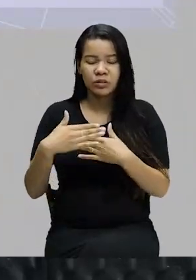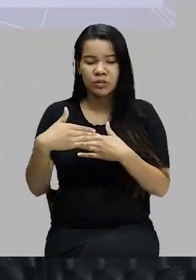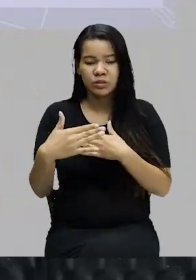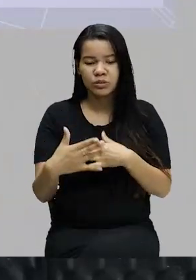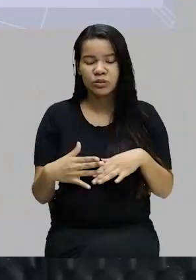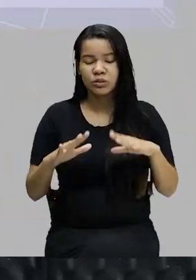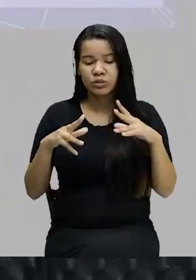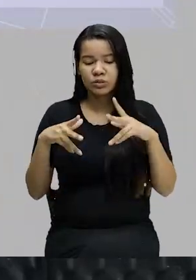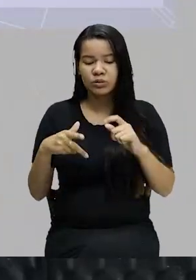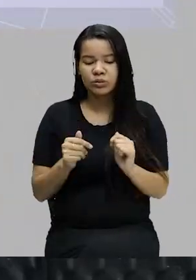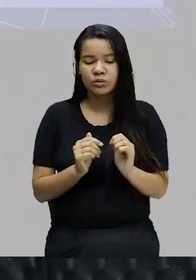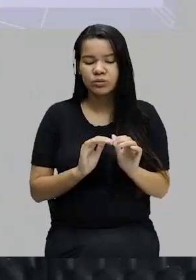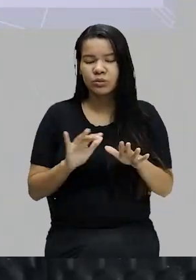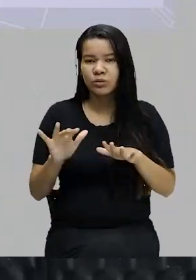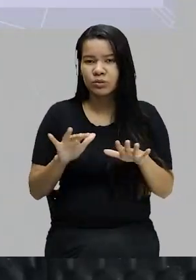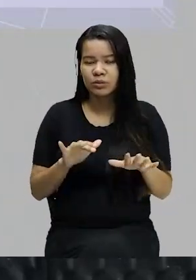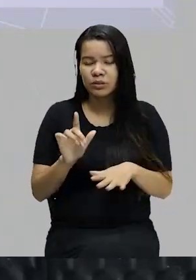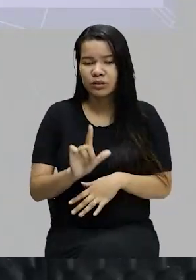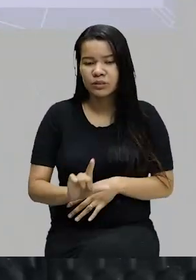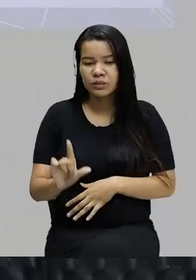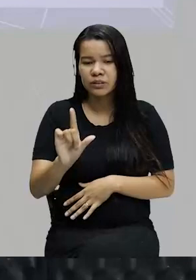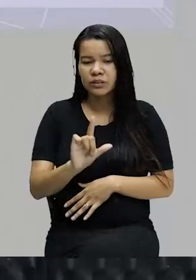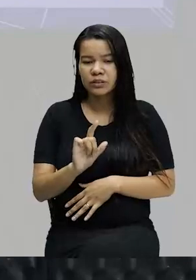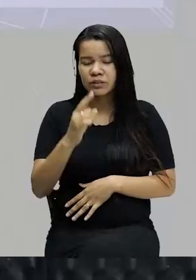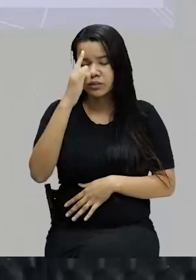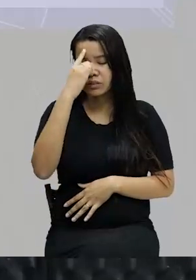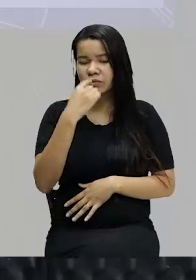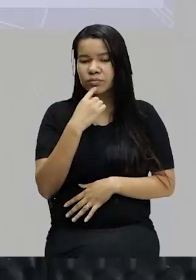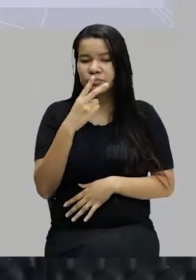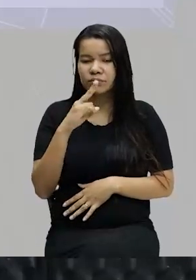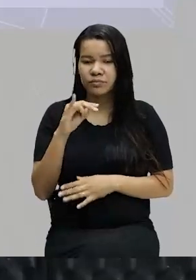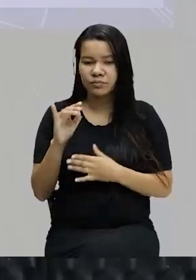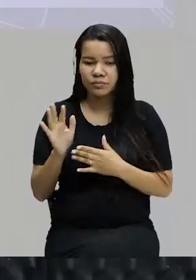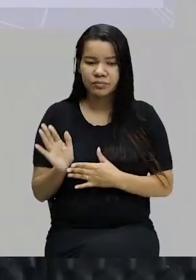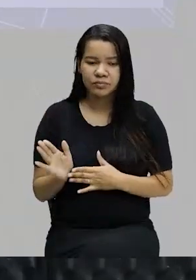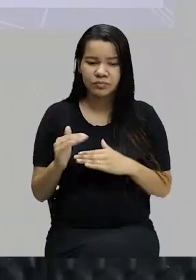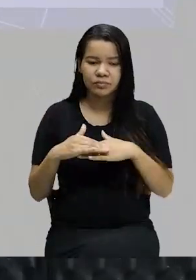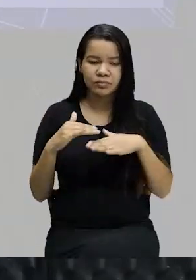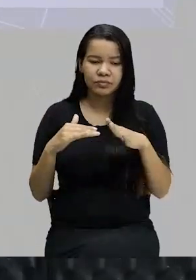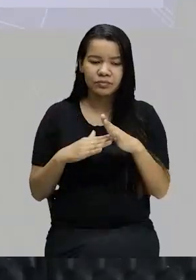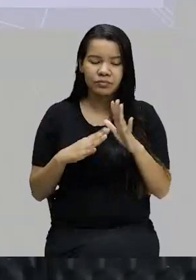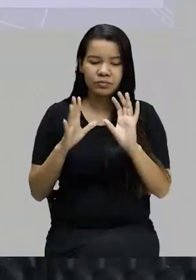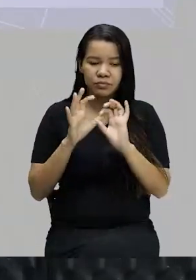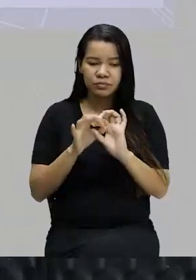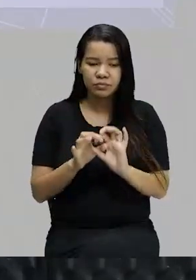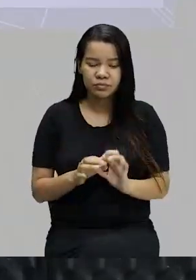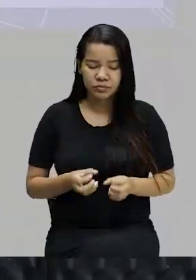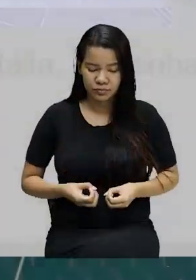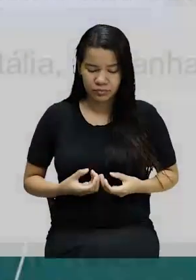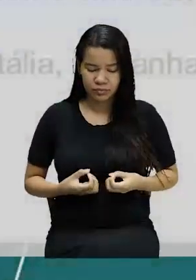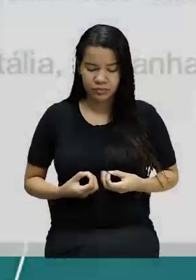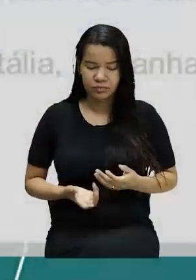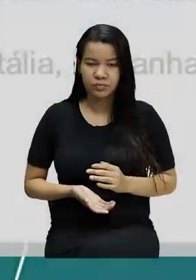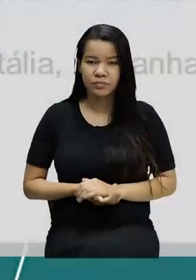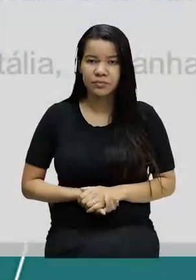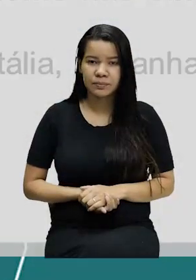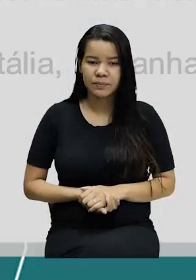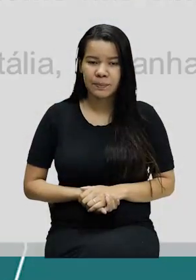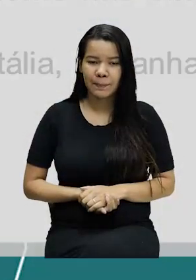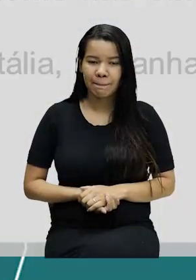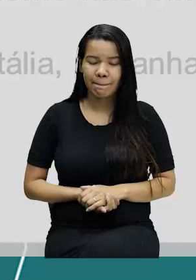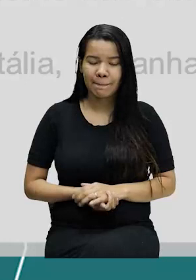todo esse movimento literário, essa figura vai permear todo o contexto das produções.